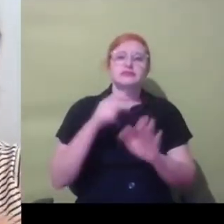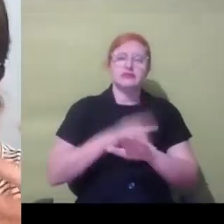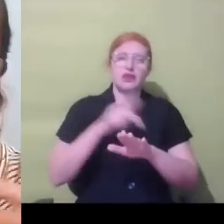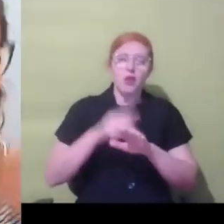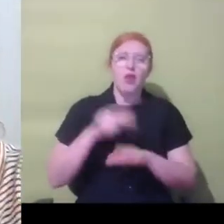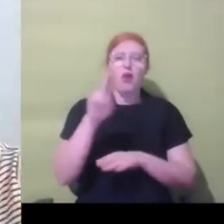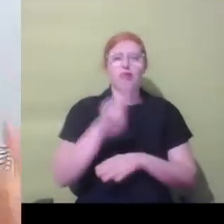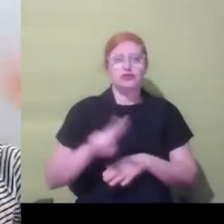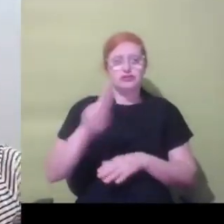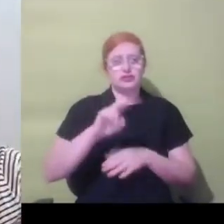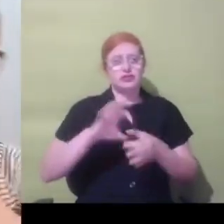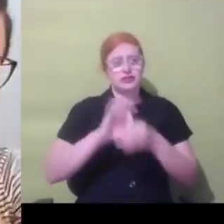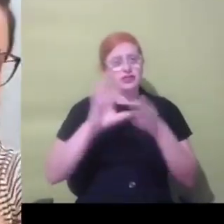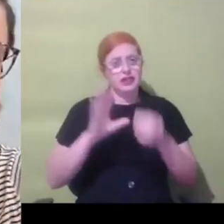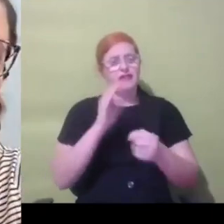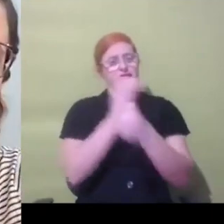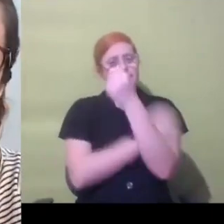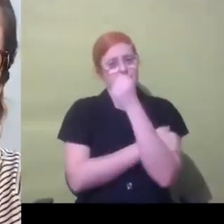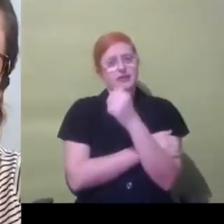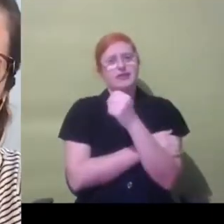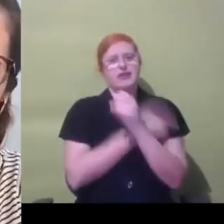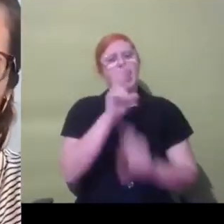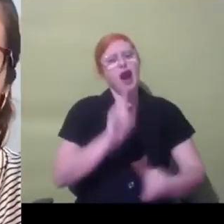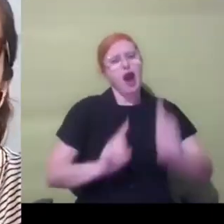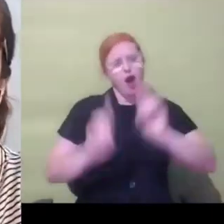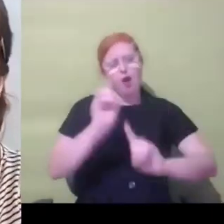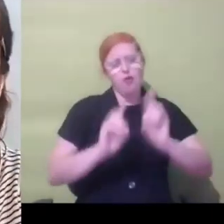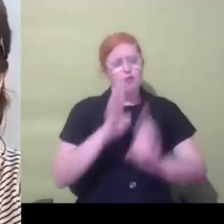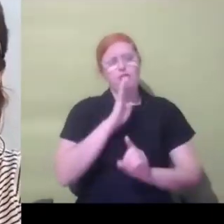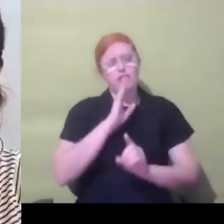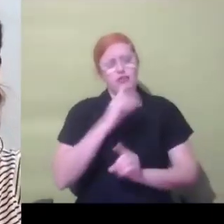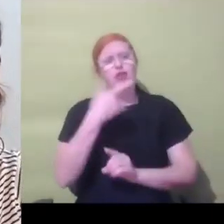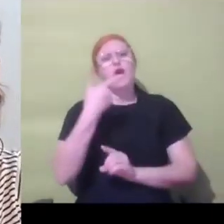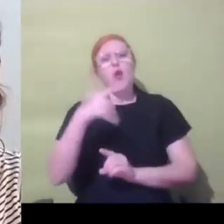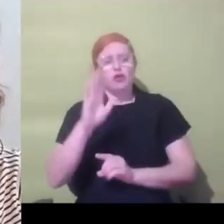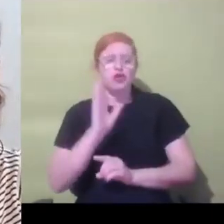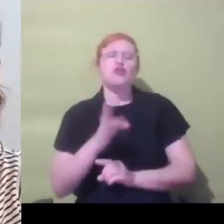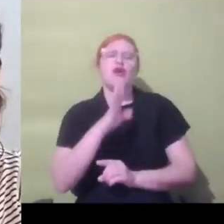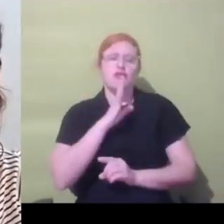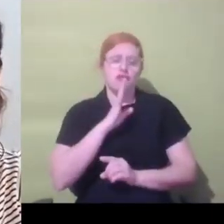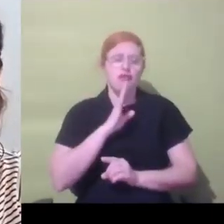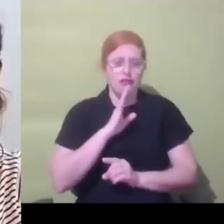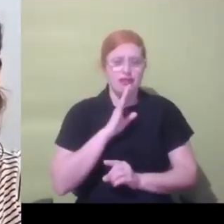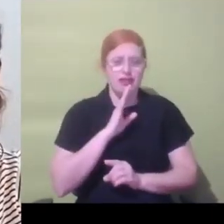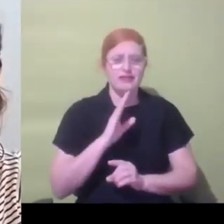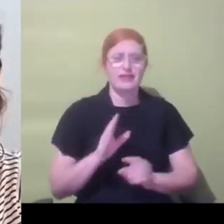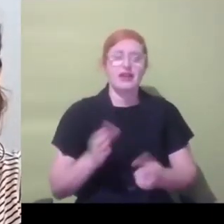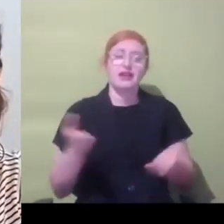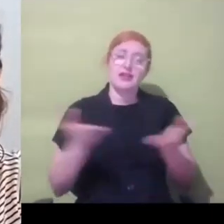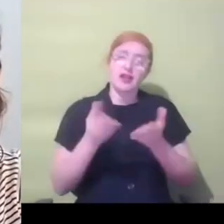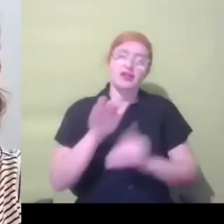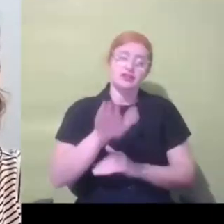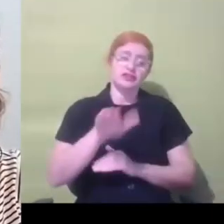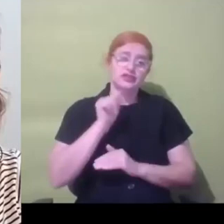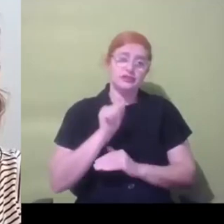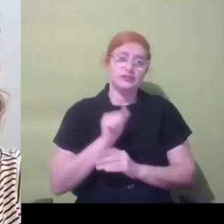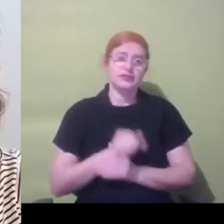não conhecem, ou para os que já conhecem. Eu vi que tem muita gente da rede de colaboradoras aí. E agora eu vou chamar